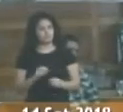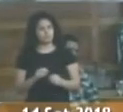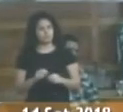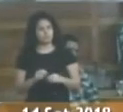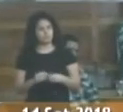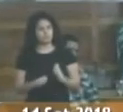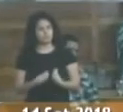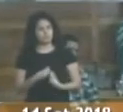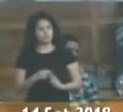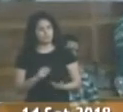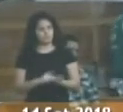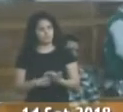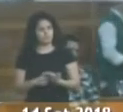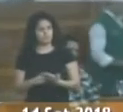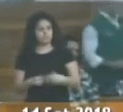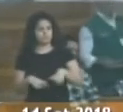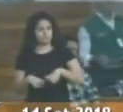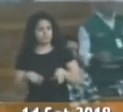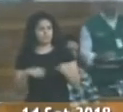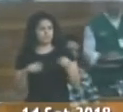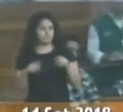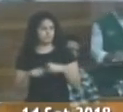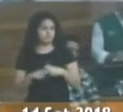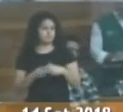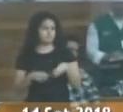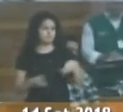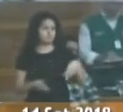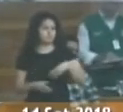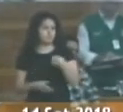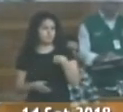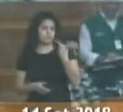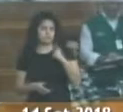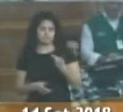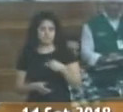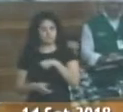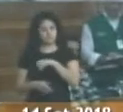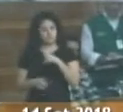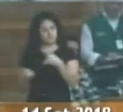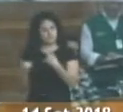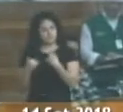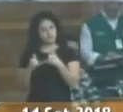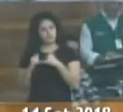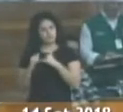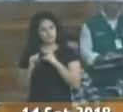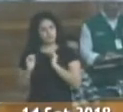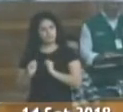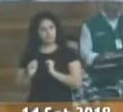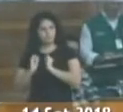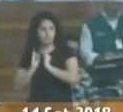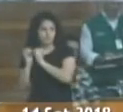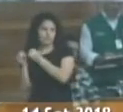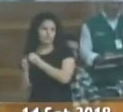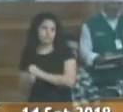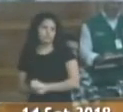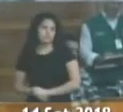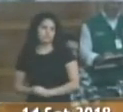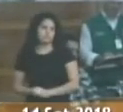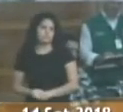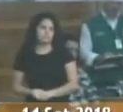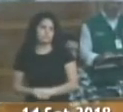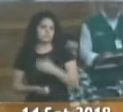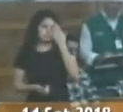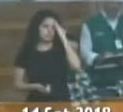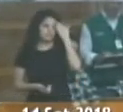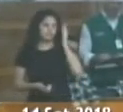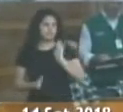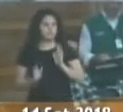à parte de melhoria de trilhas. Eu não tenho essa informação no momento para poder passar, entendeu? Mas